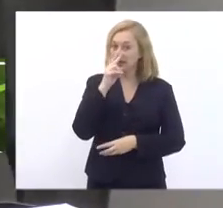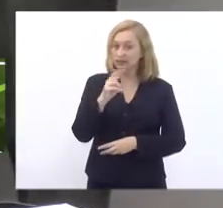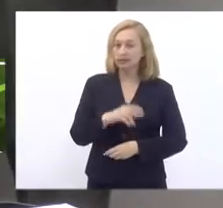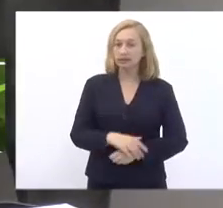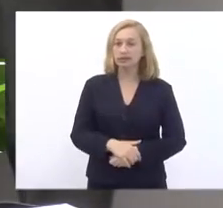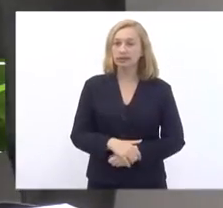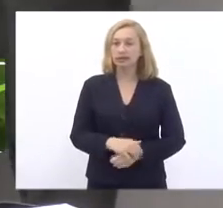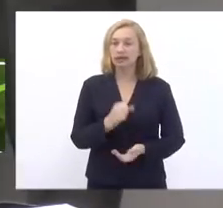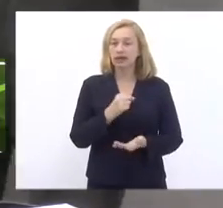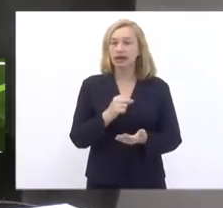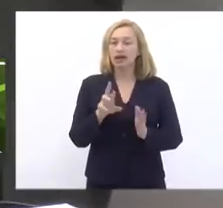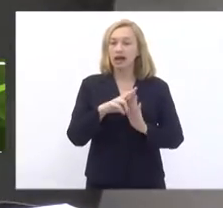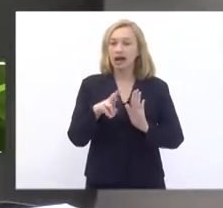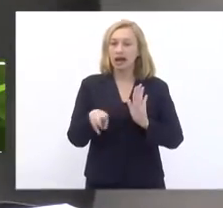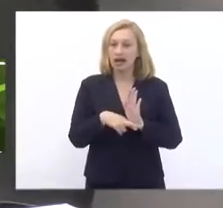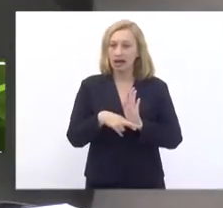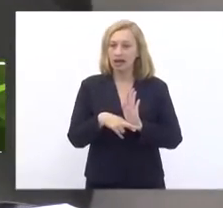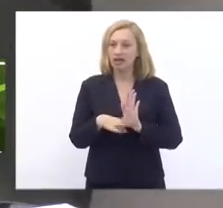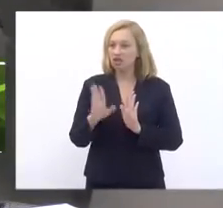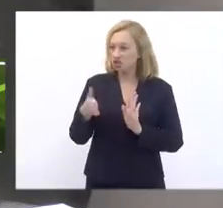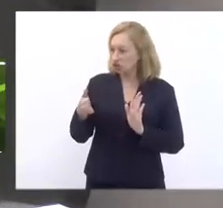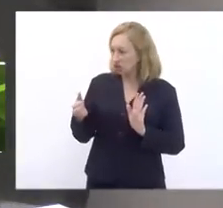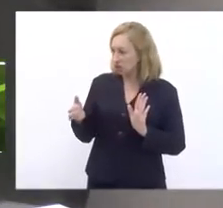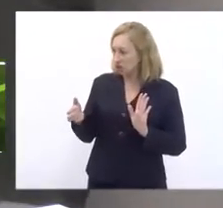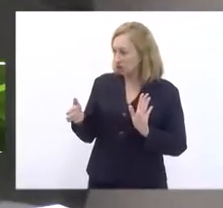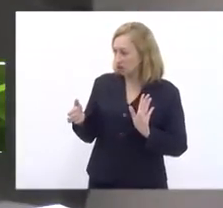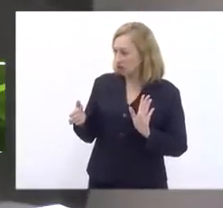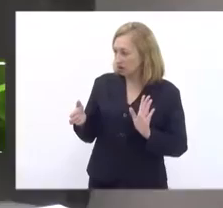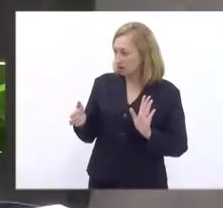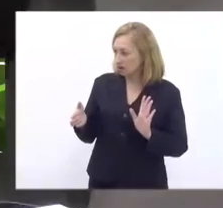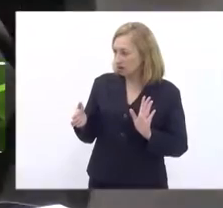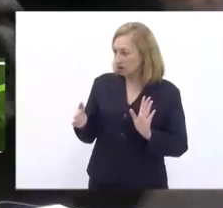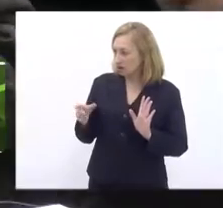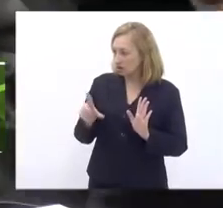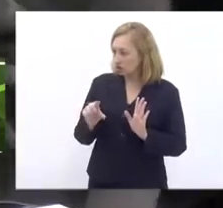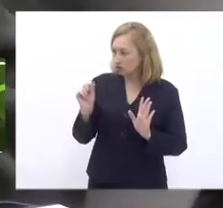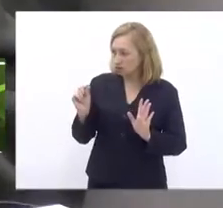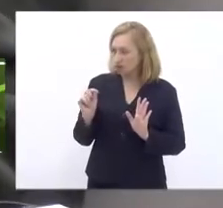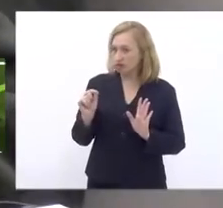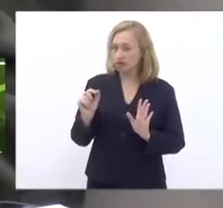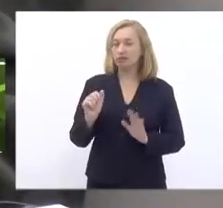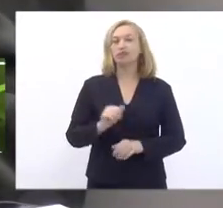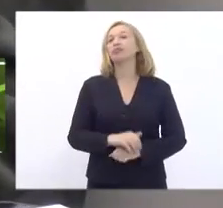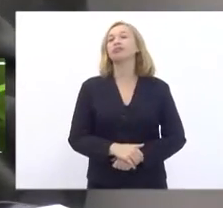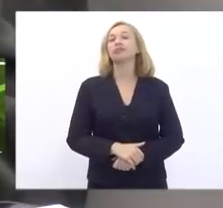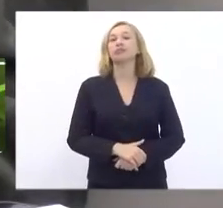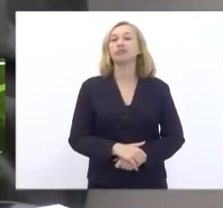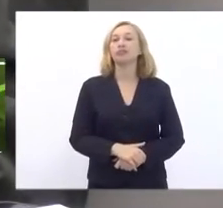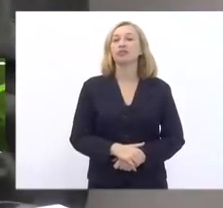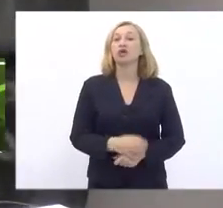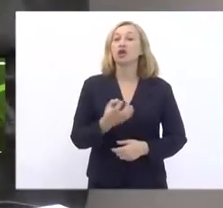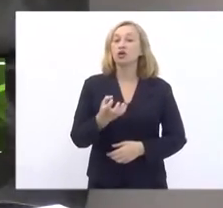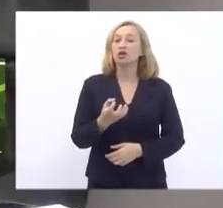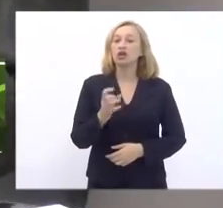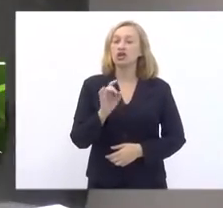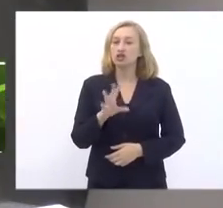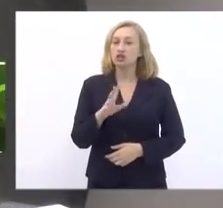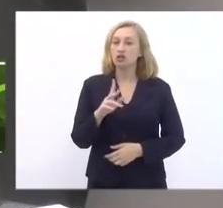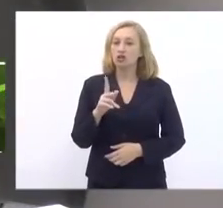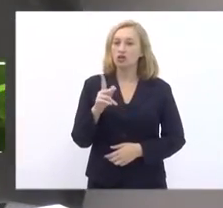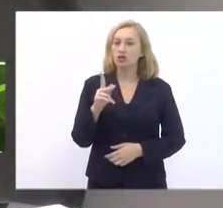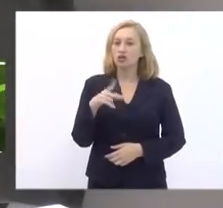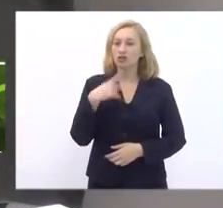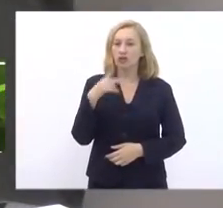a regra do jogo foi definida nos termos aditivos. Eu queria só acrescentar,